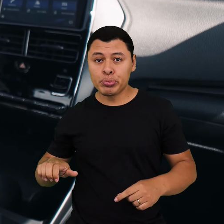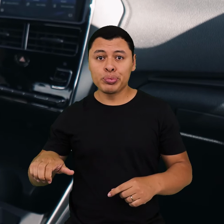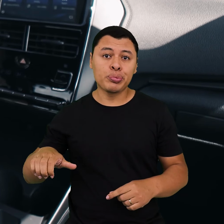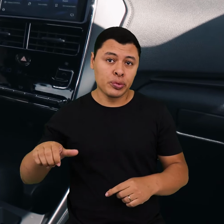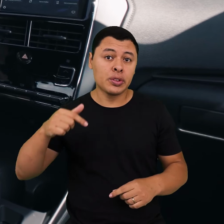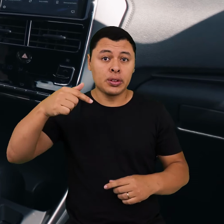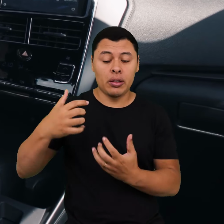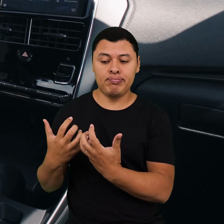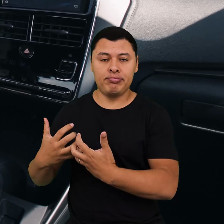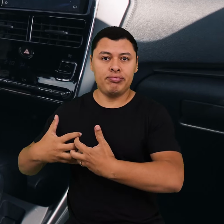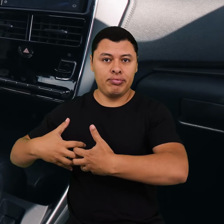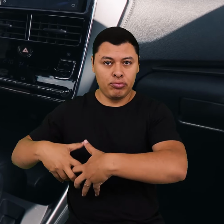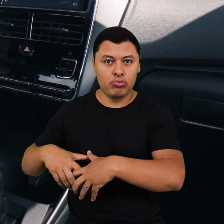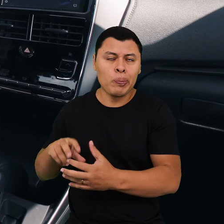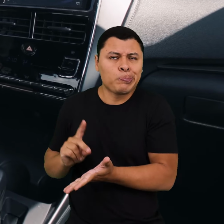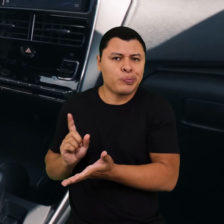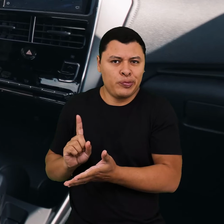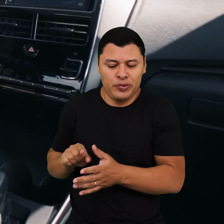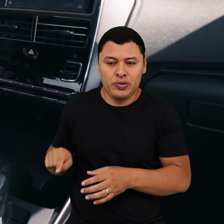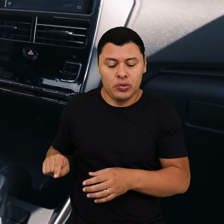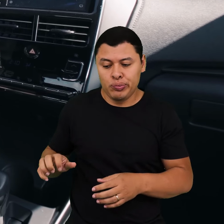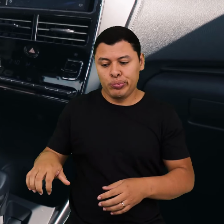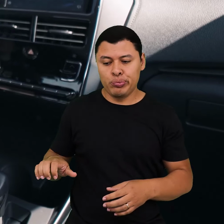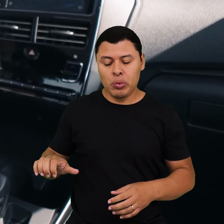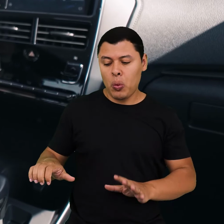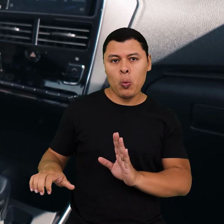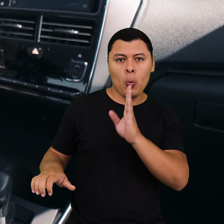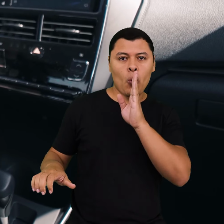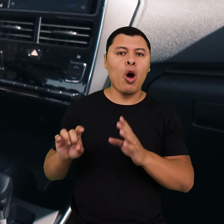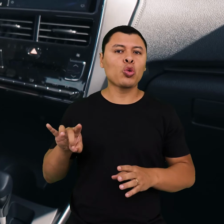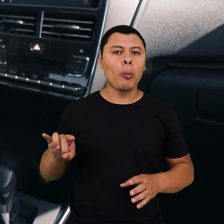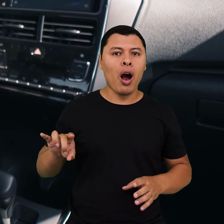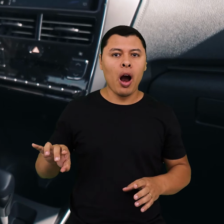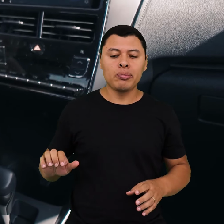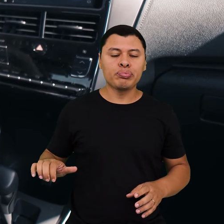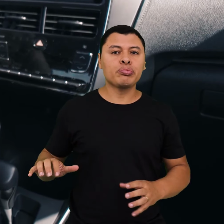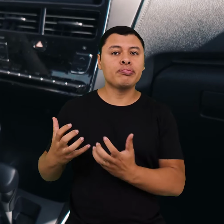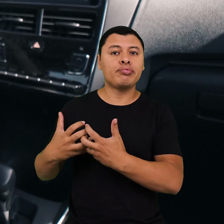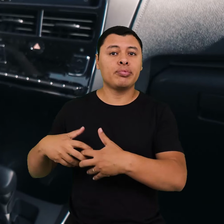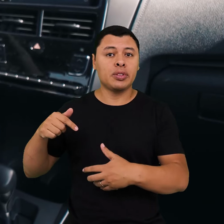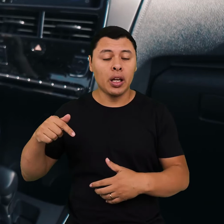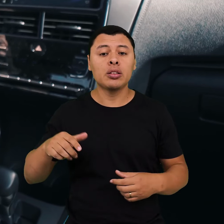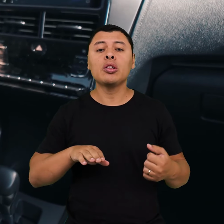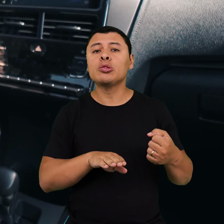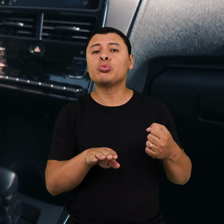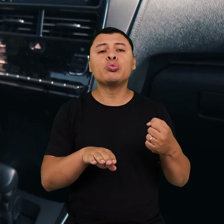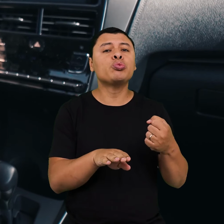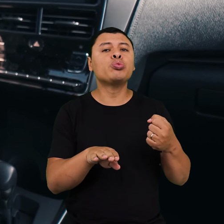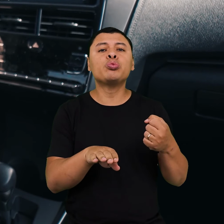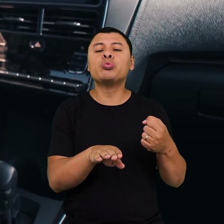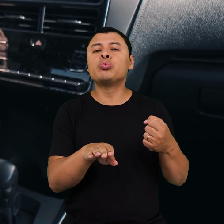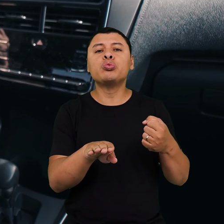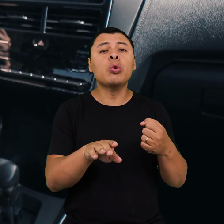muito assim essa coisa do... Você quase não pisa no pedal na cidade. Então é gostoso, é um carro que Isso ajuda, essa característica, inclusive, a você a ter